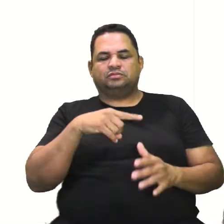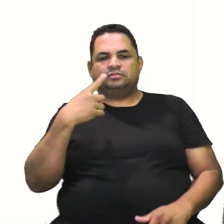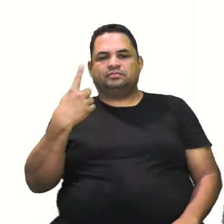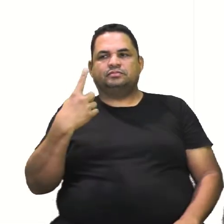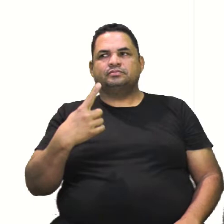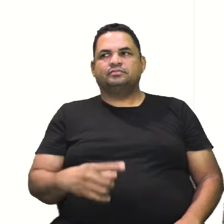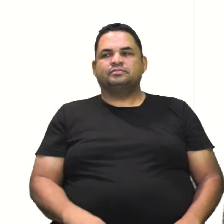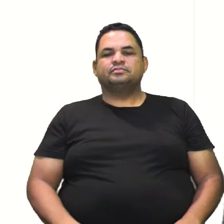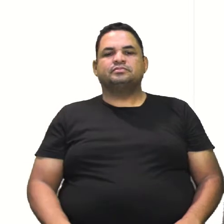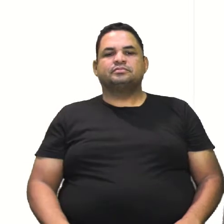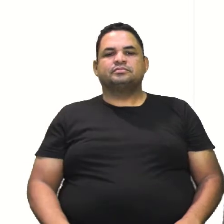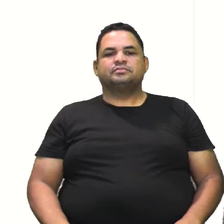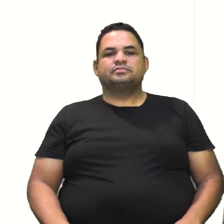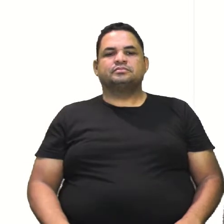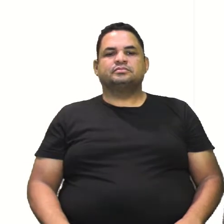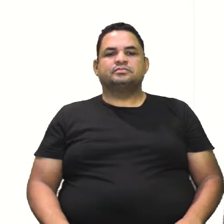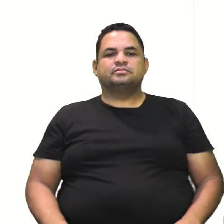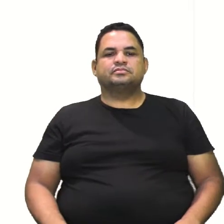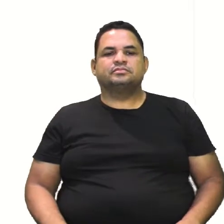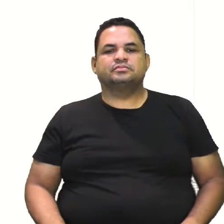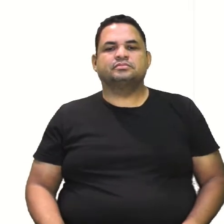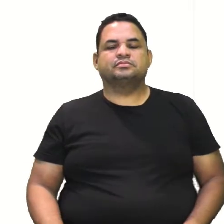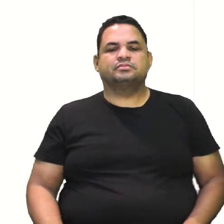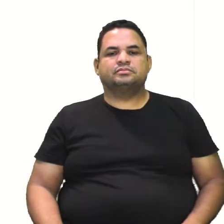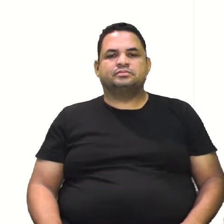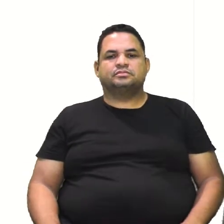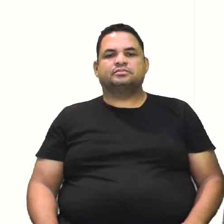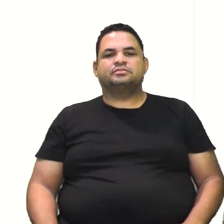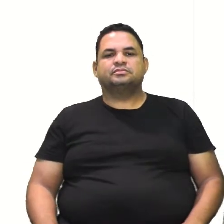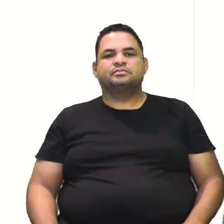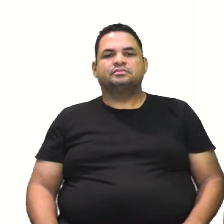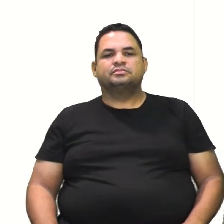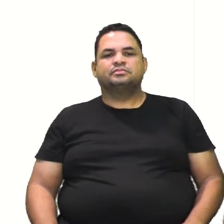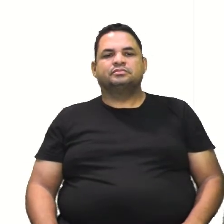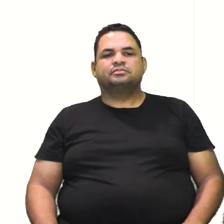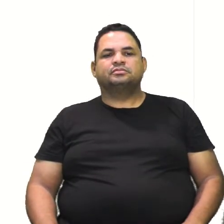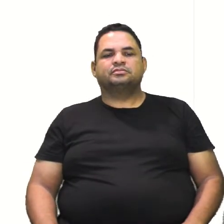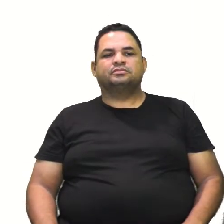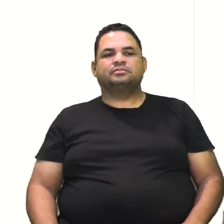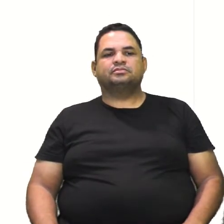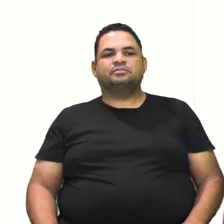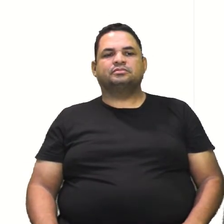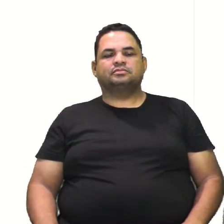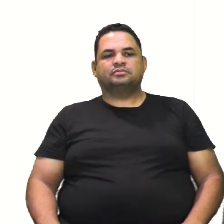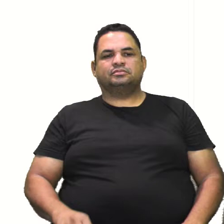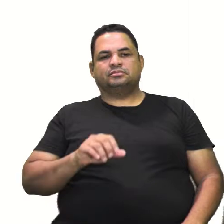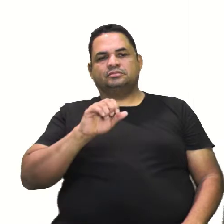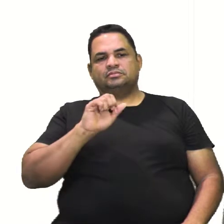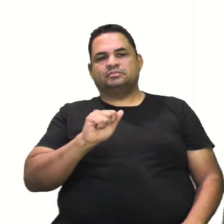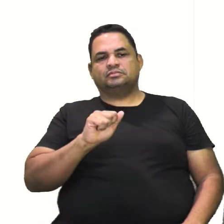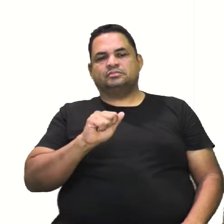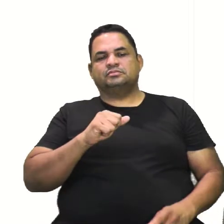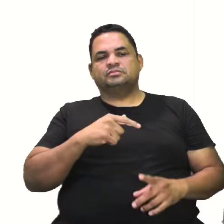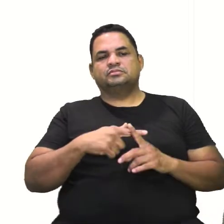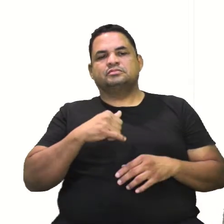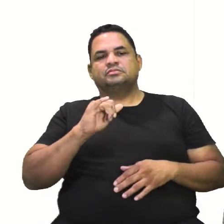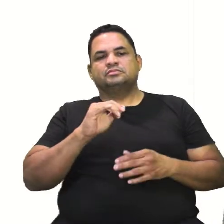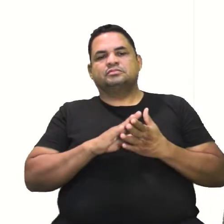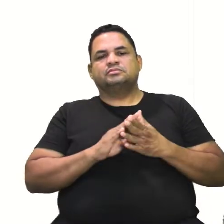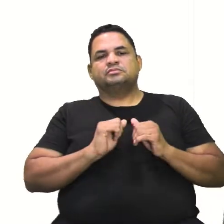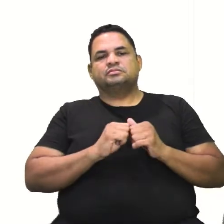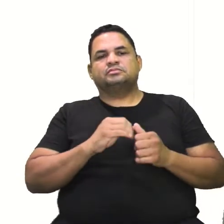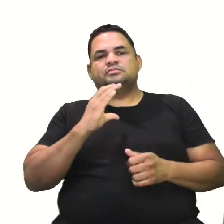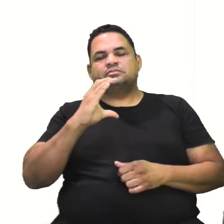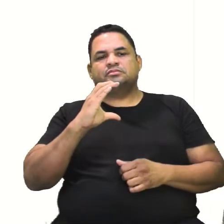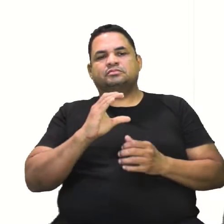menos 1. Menos 1. E de onde vocês tiraram isso, professores? Aqui, o A é quem acompanha X, o B é quem